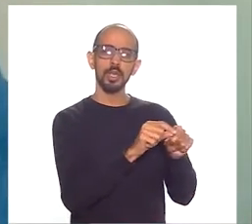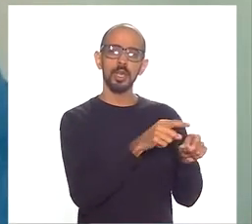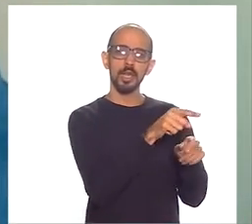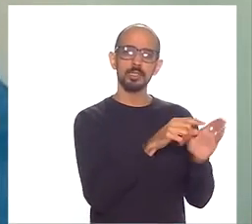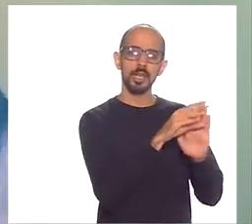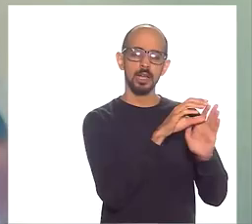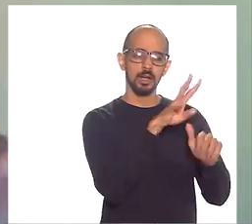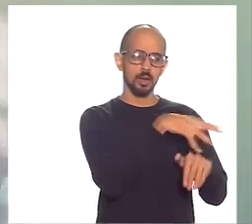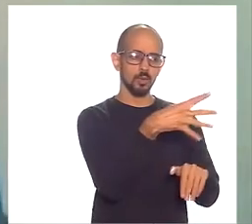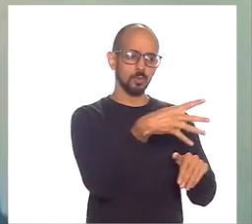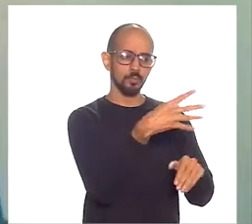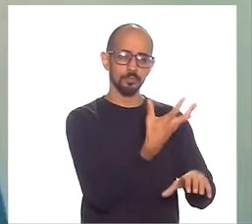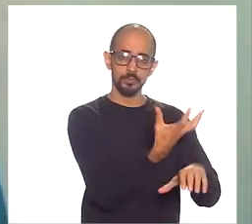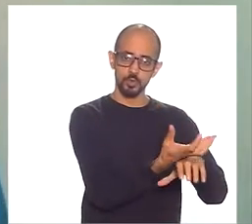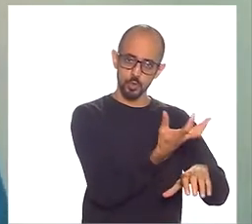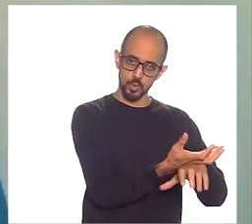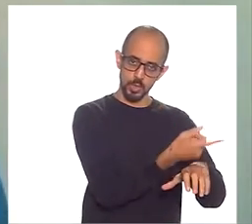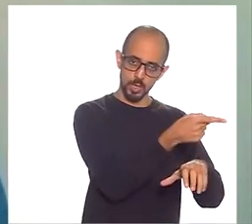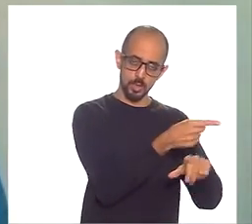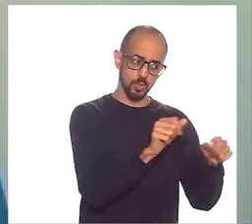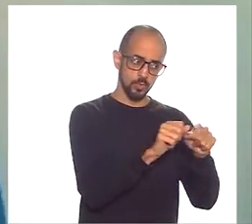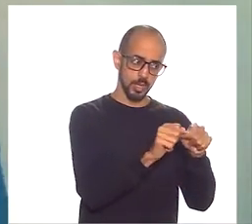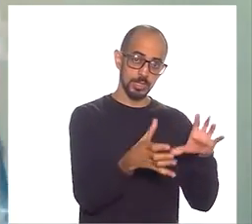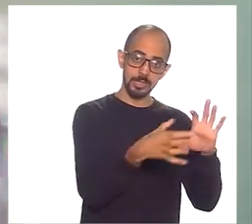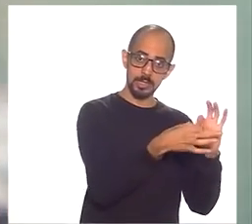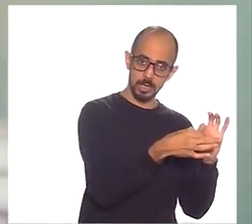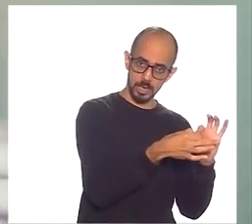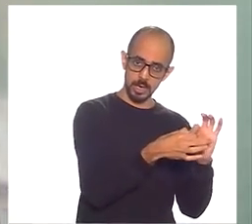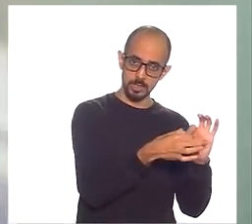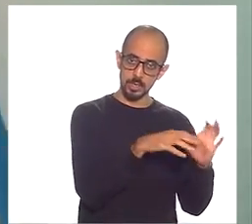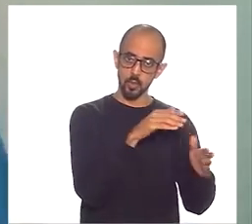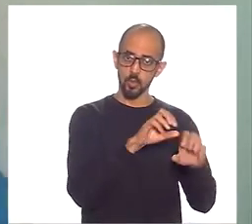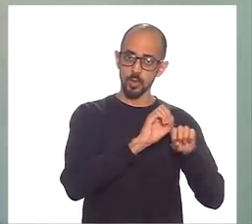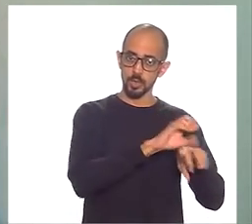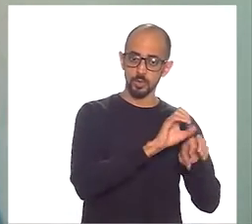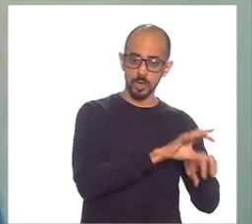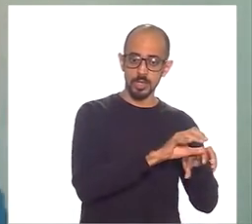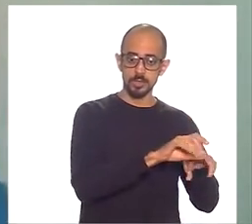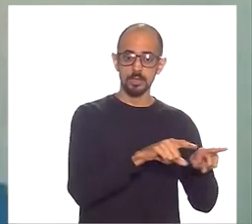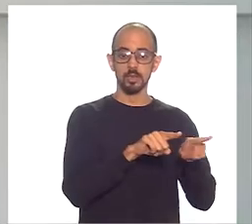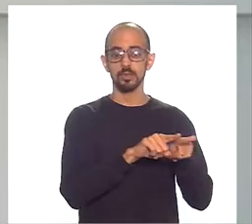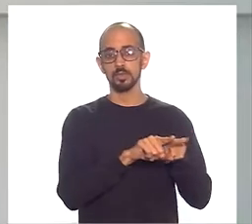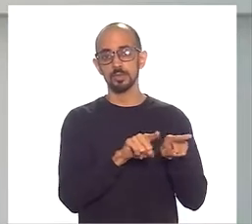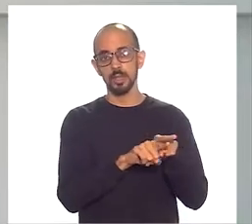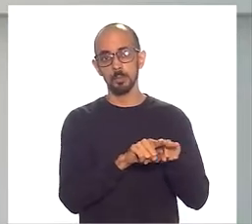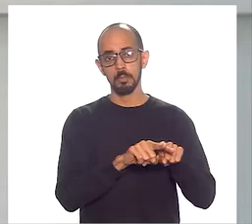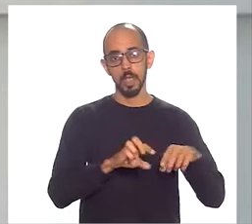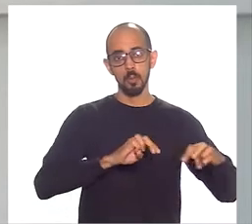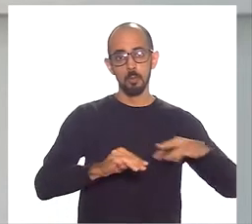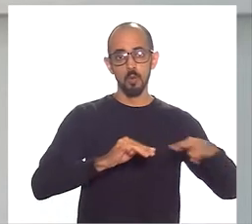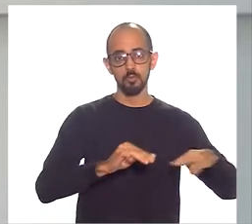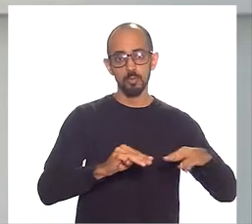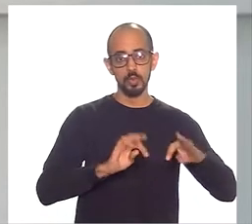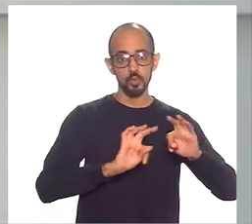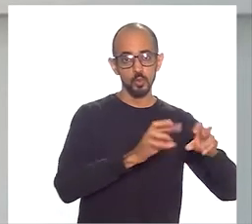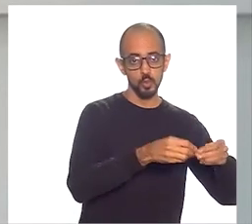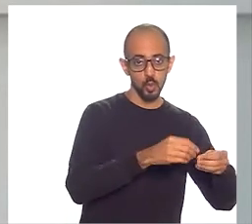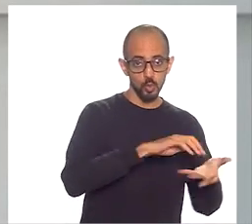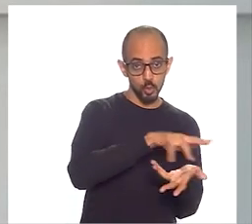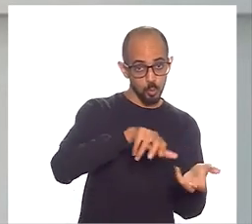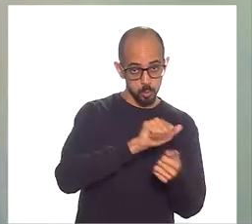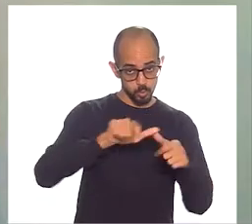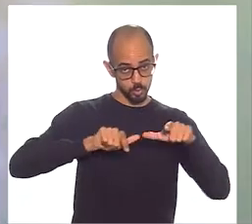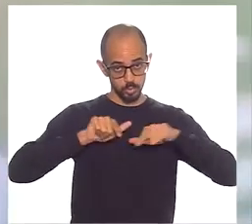trouxe foi justamente essa integração, né, entre a educação e o movimento todo do mundo